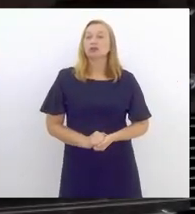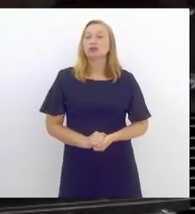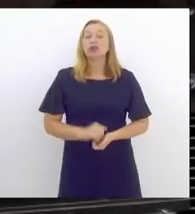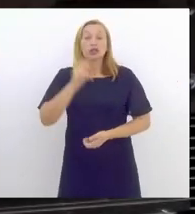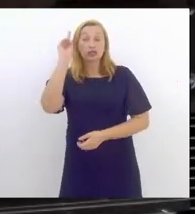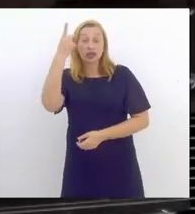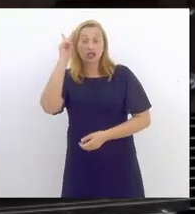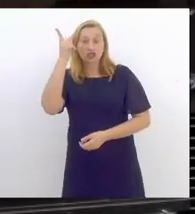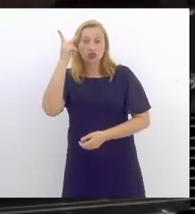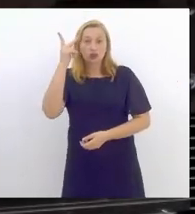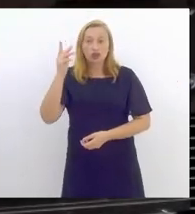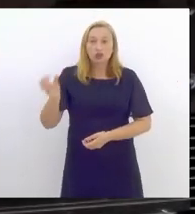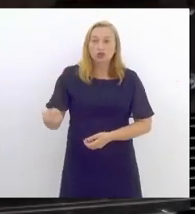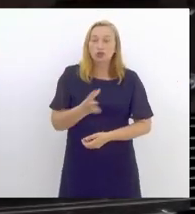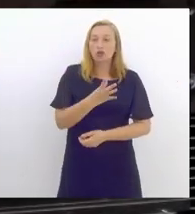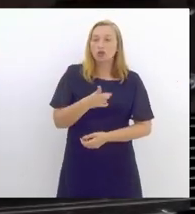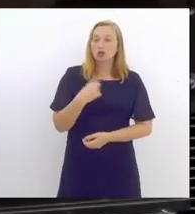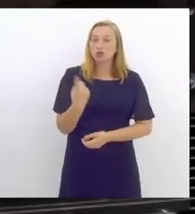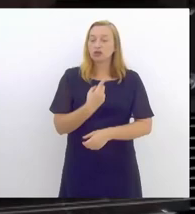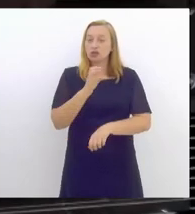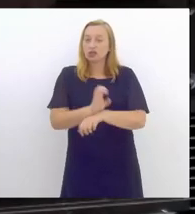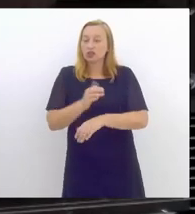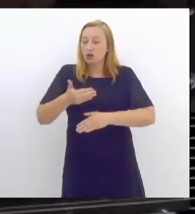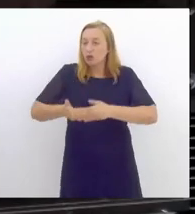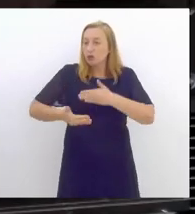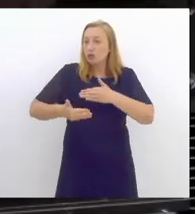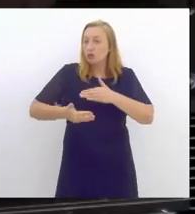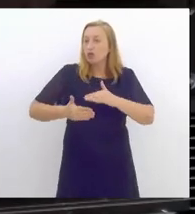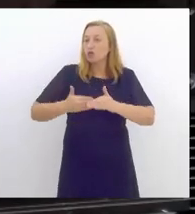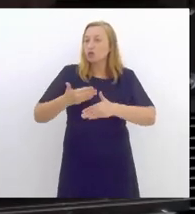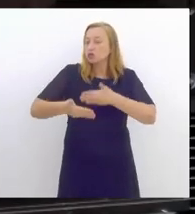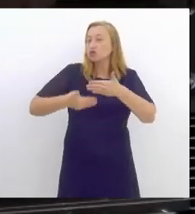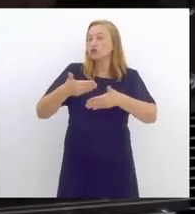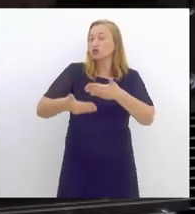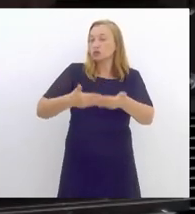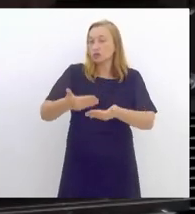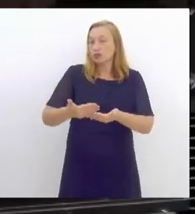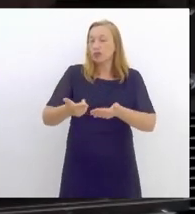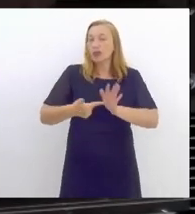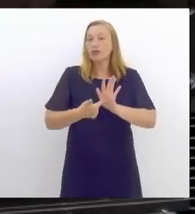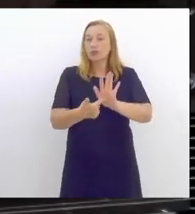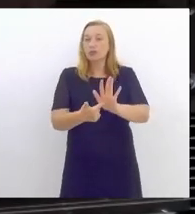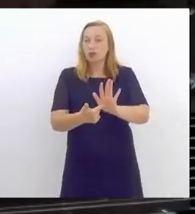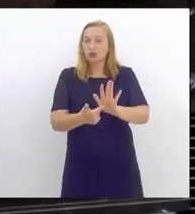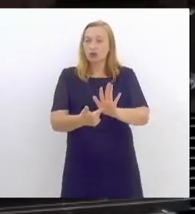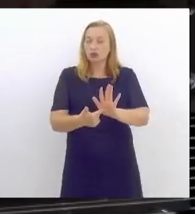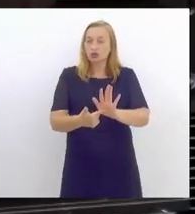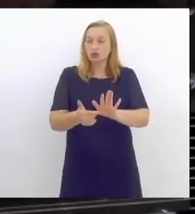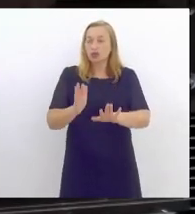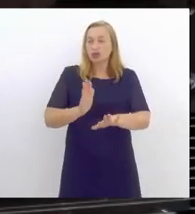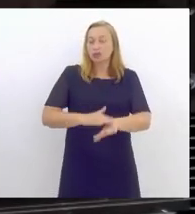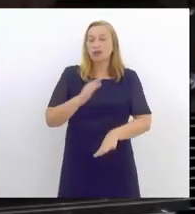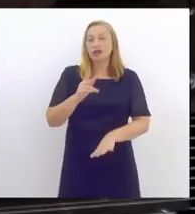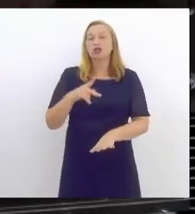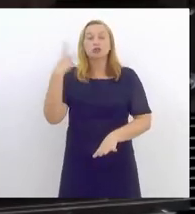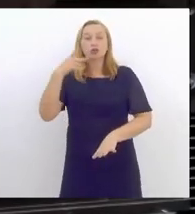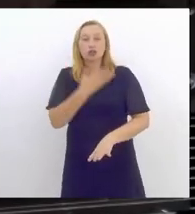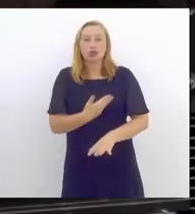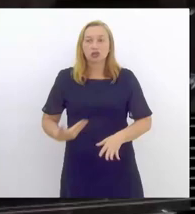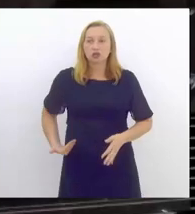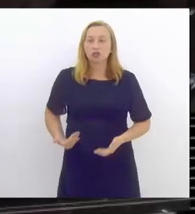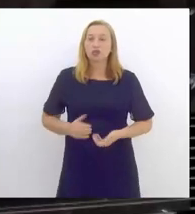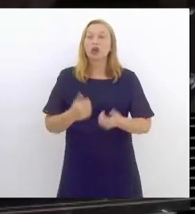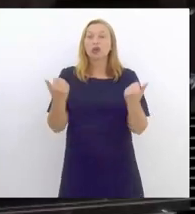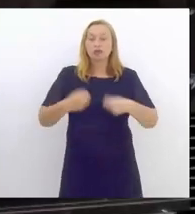recente do nosso Estado, cujo avanço ou retrocesso reflete diretamente nas demais políticas públicas. Foi